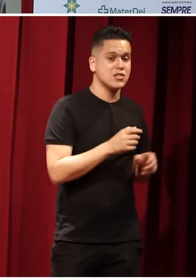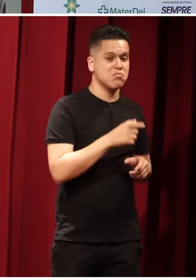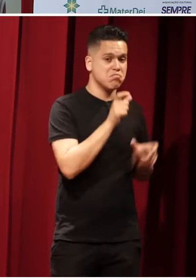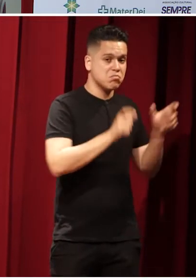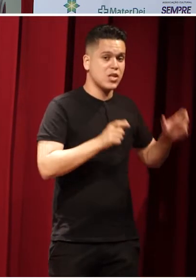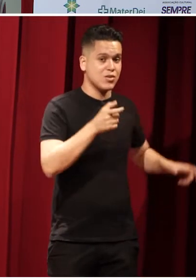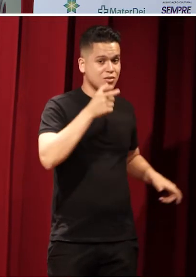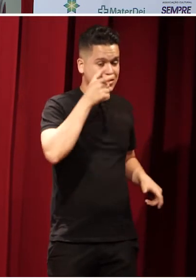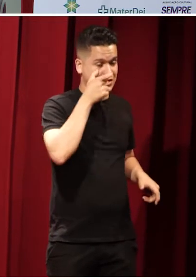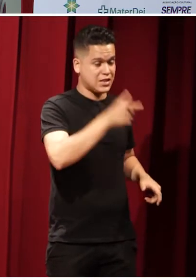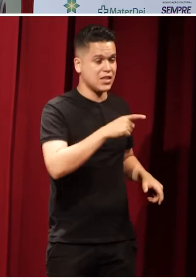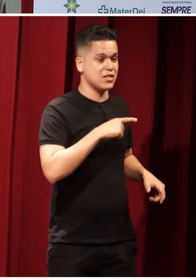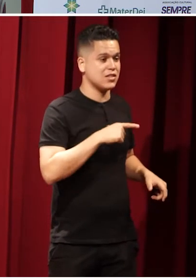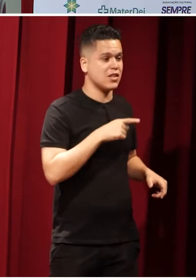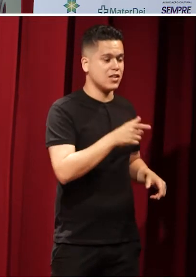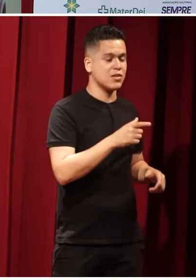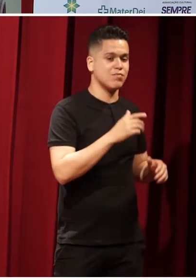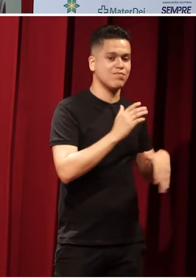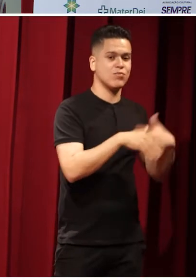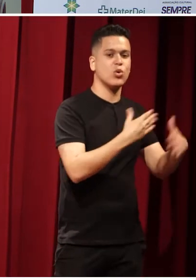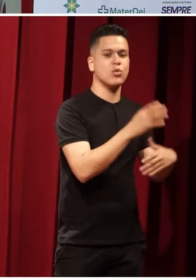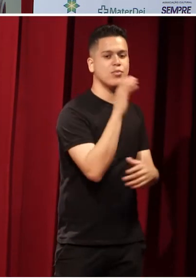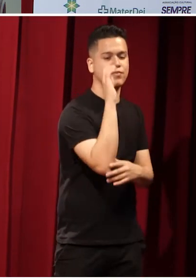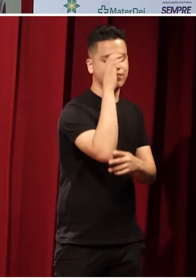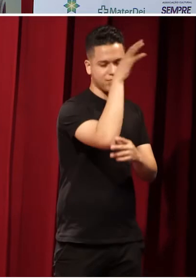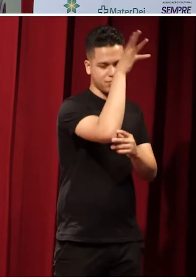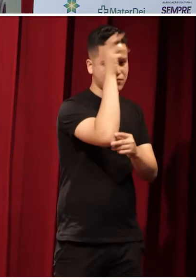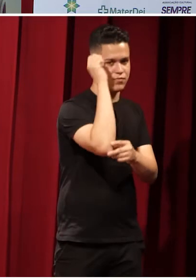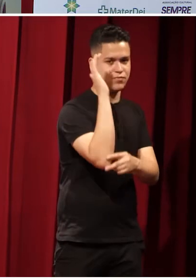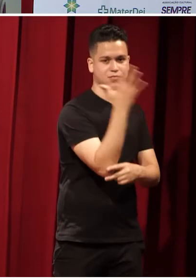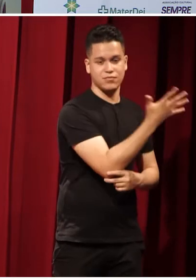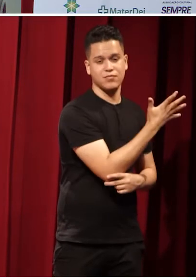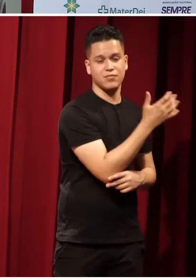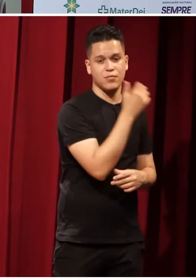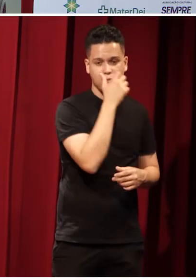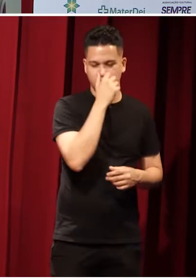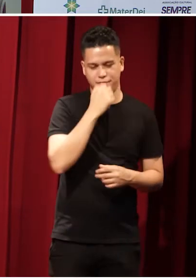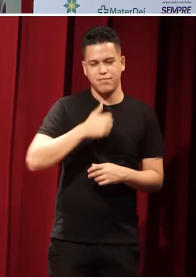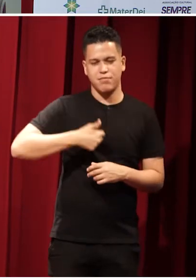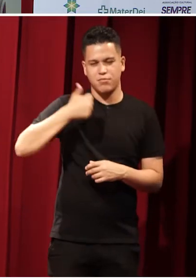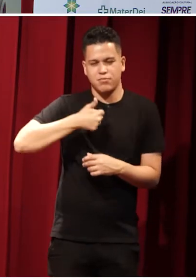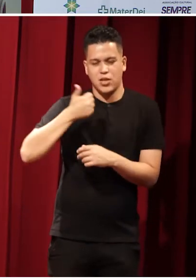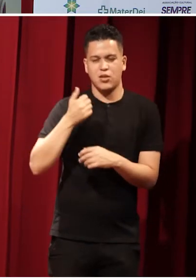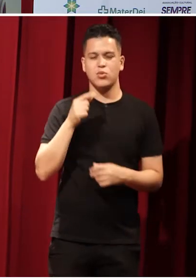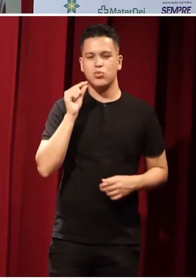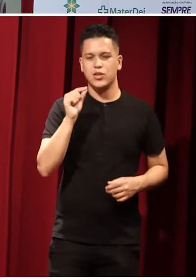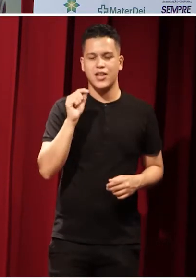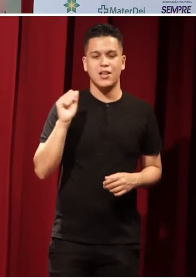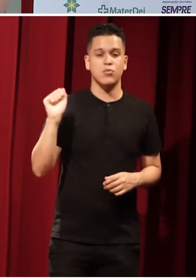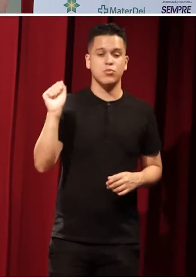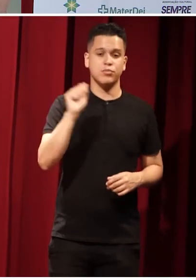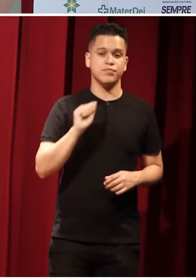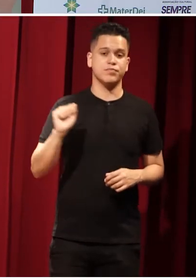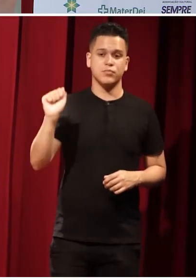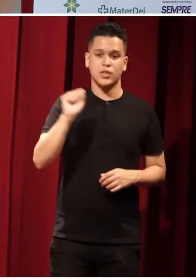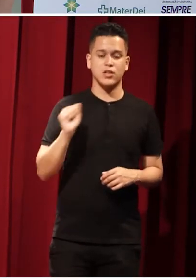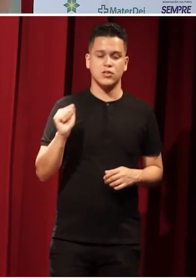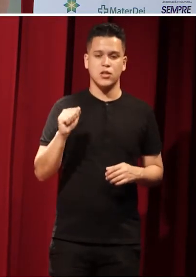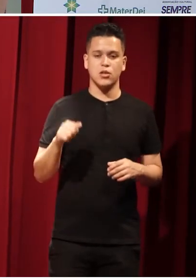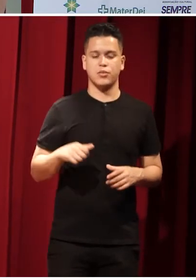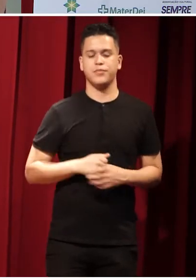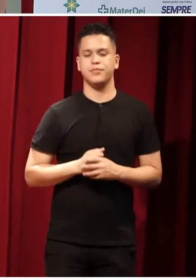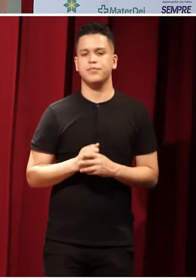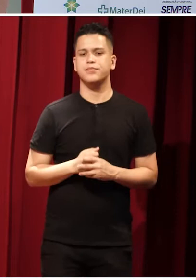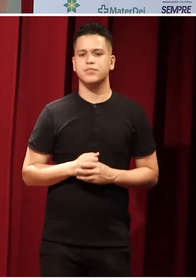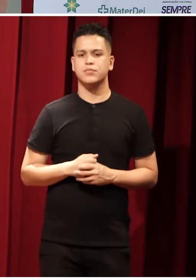da bioeconomia na Amazônia. Em primeiro lugar, a associação, a mesa redonda